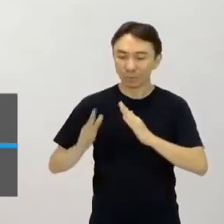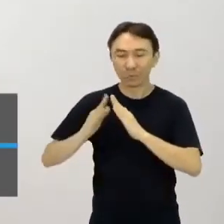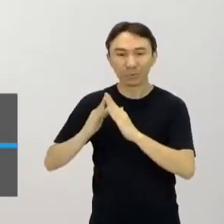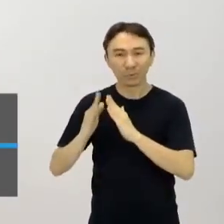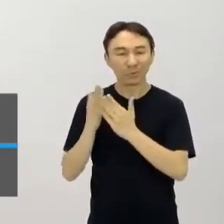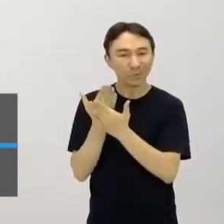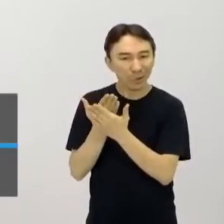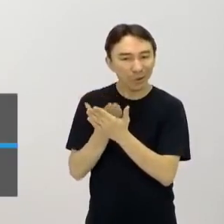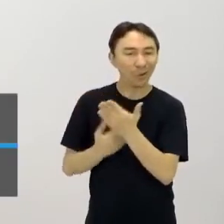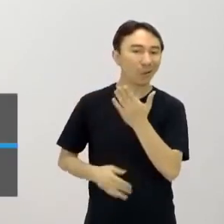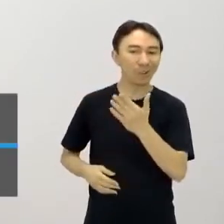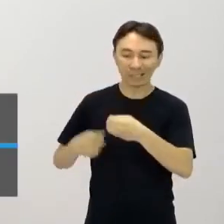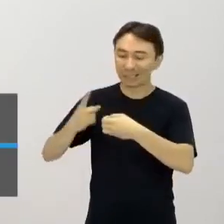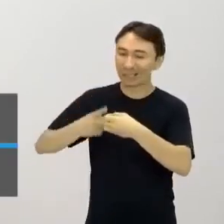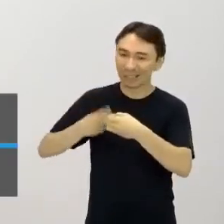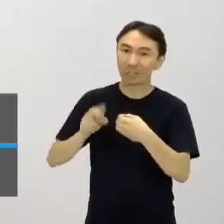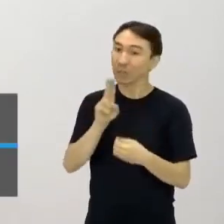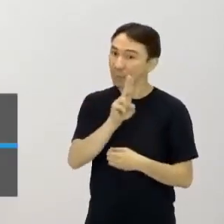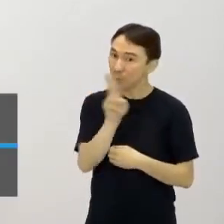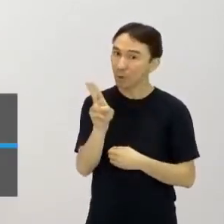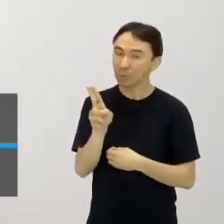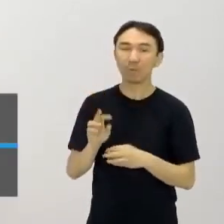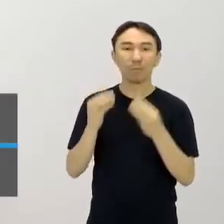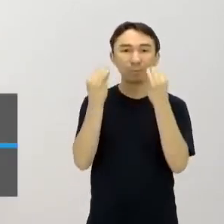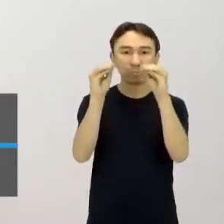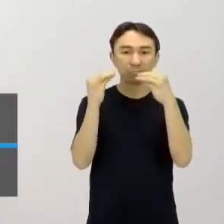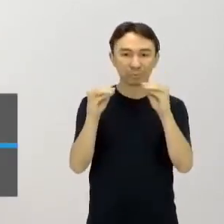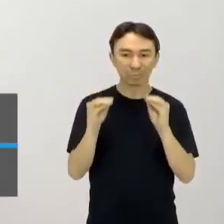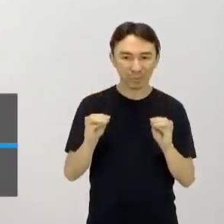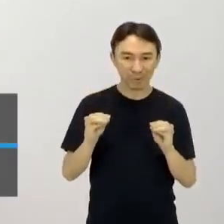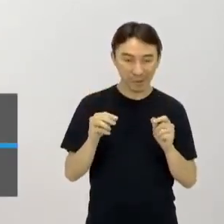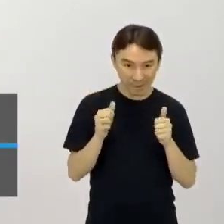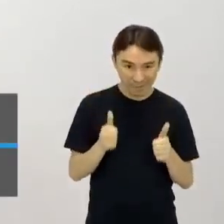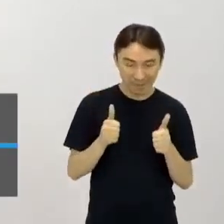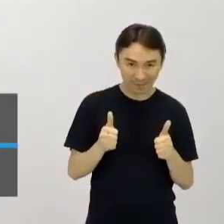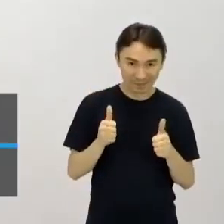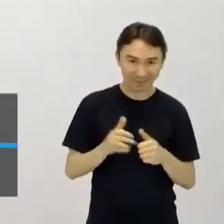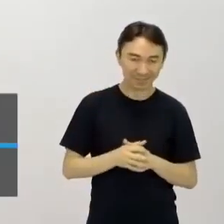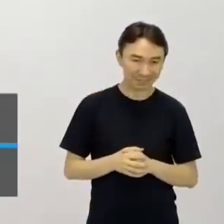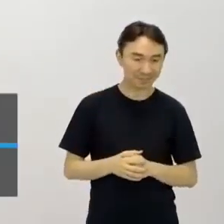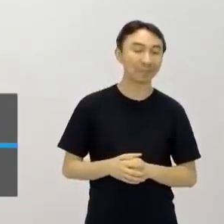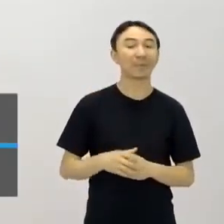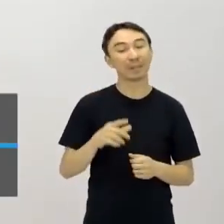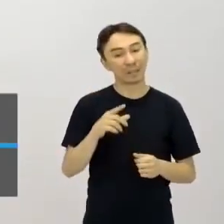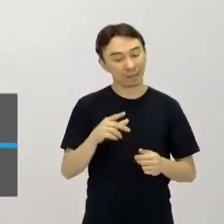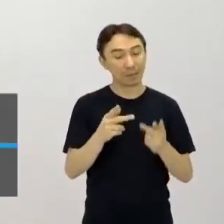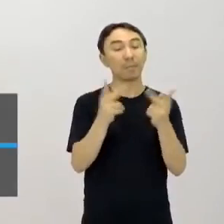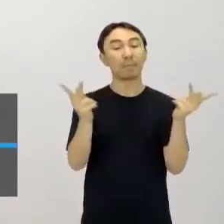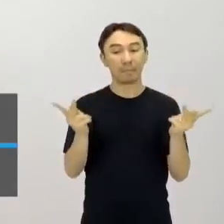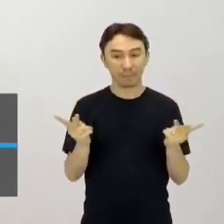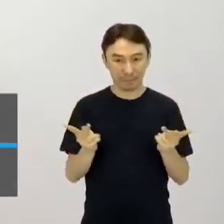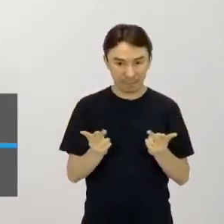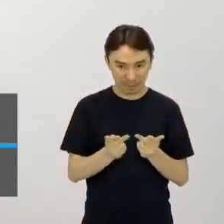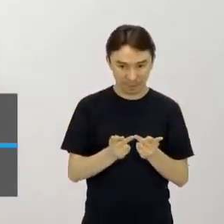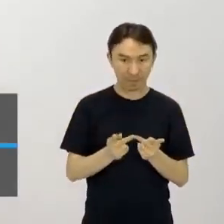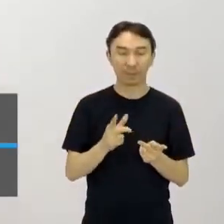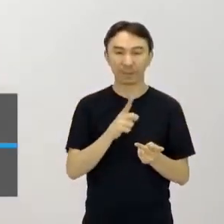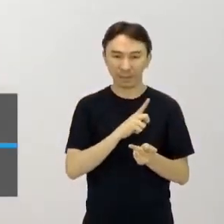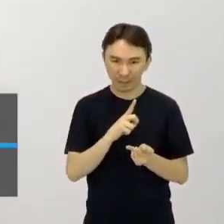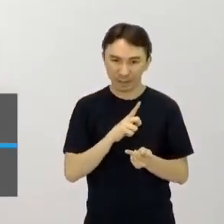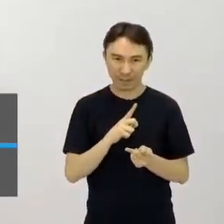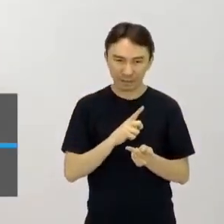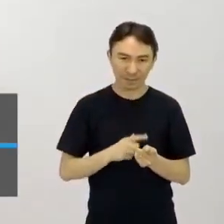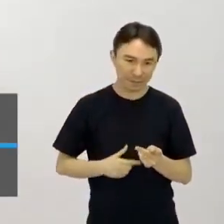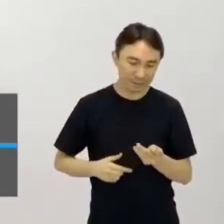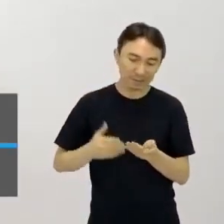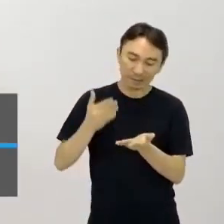Pra gente saber quem tá falando com a gente aí. É super legal trocar essas ideias com vocês. Então, a gente tem uma pizza né? A gente dividiu essa pizza